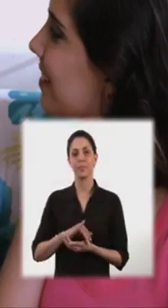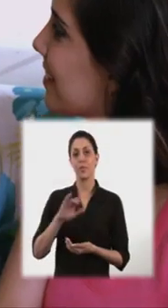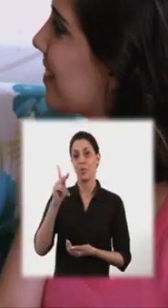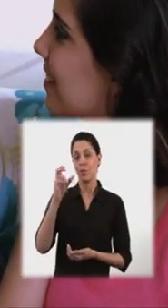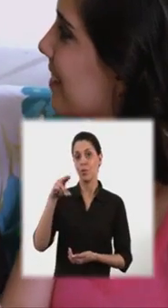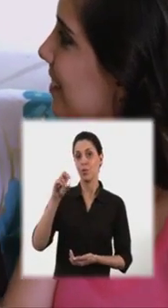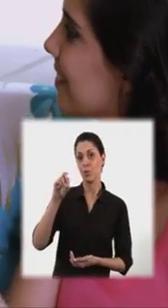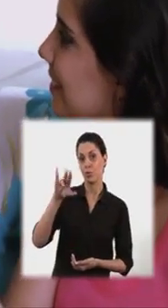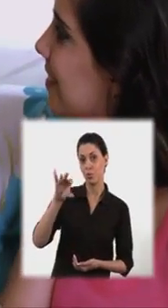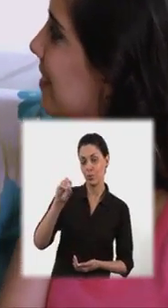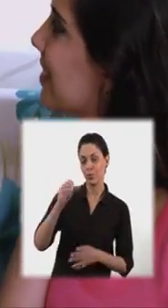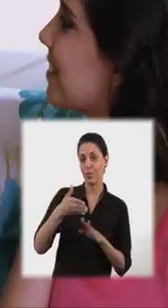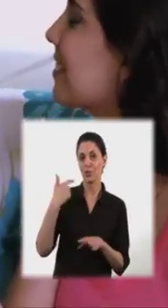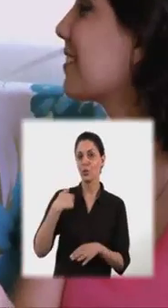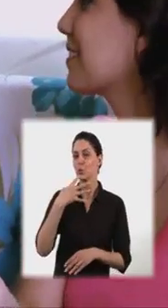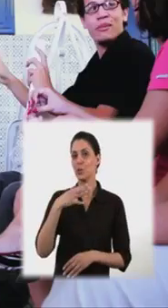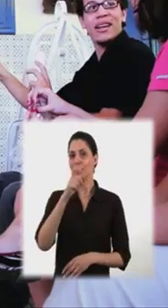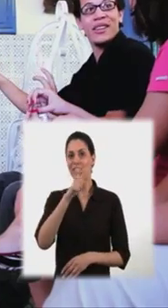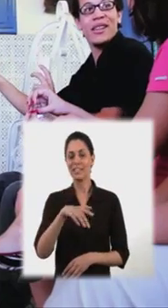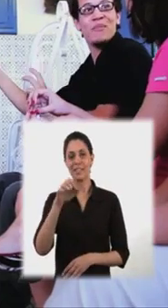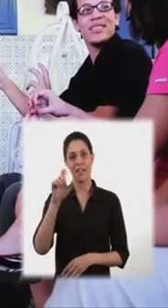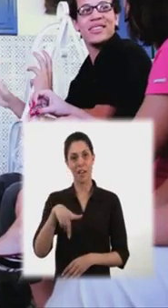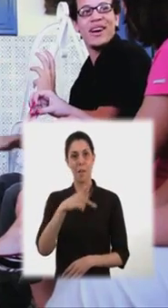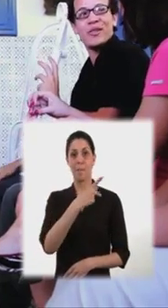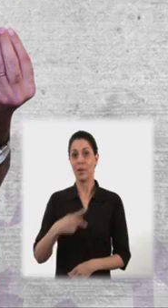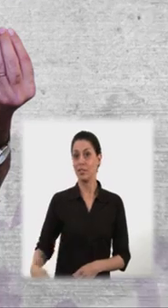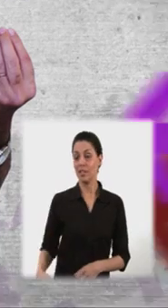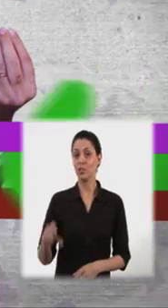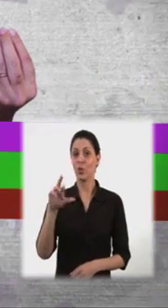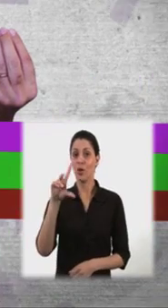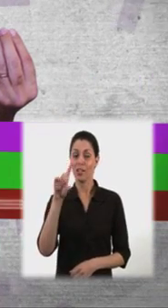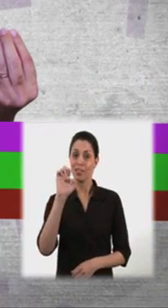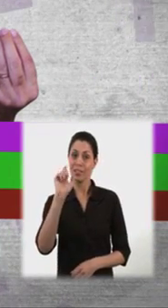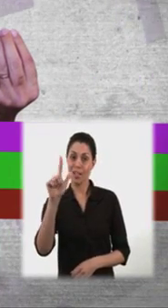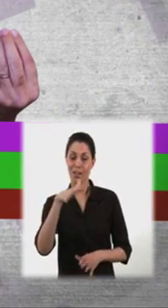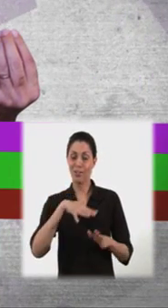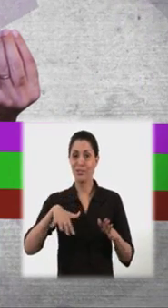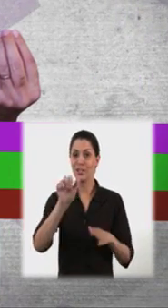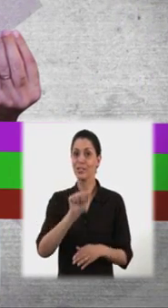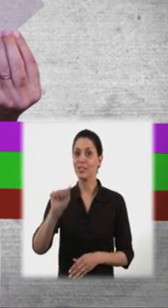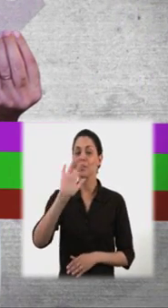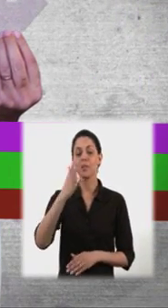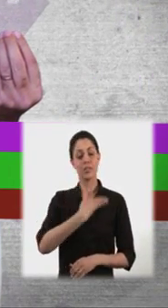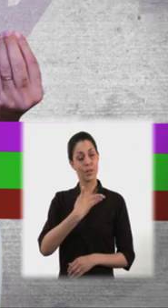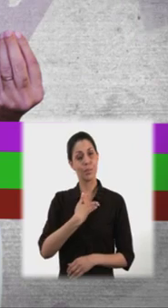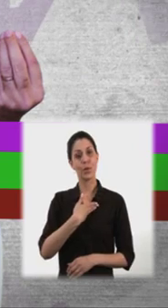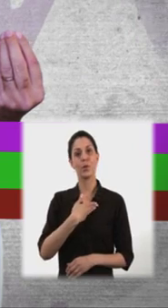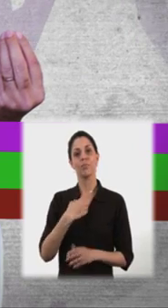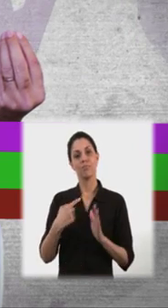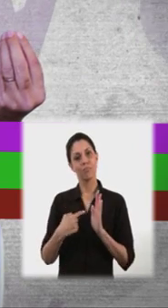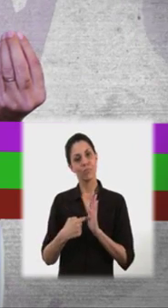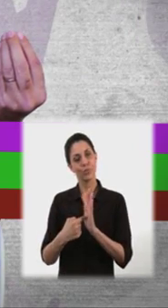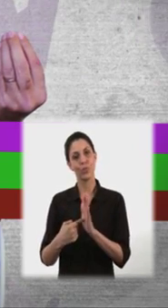Zé Honório, eu não sabia, nessa época quando eu estava pesquisando, não sabia que ele era nem o presidente da Unicordel. Mas aí, um amigo me indicou. Então,